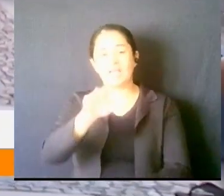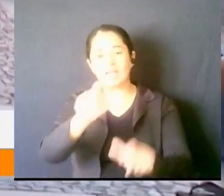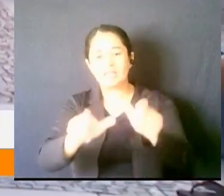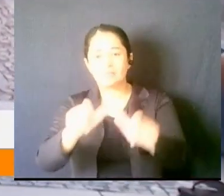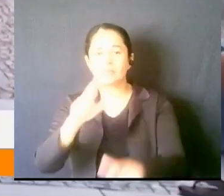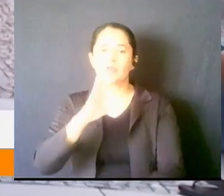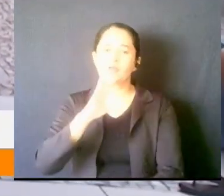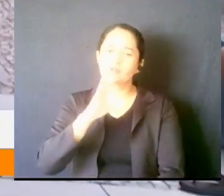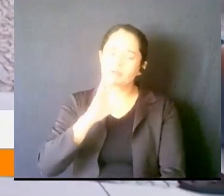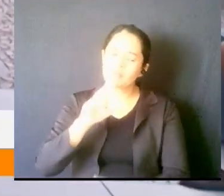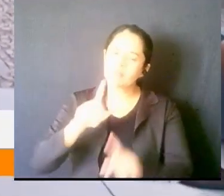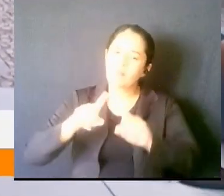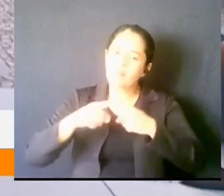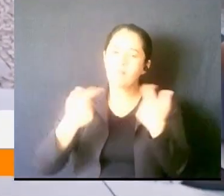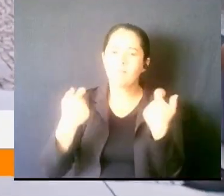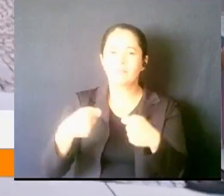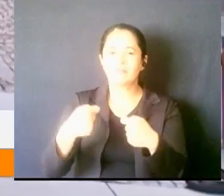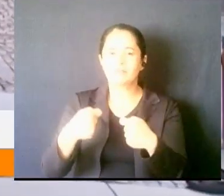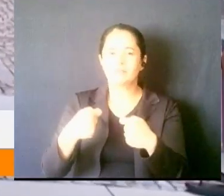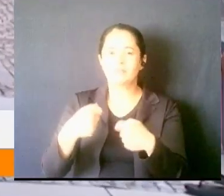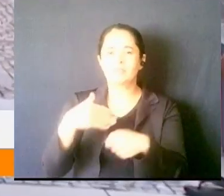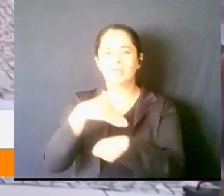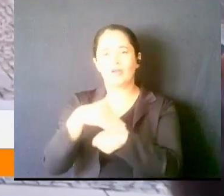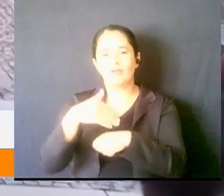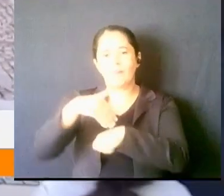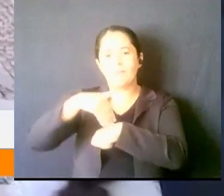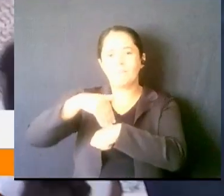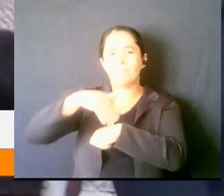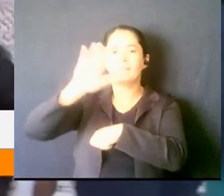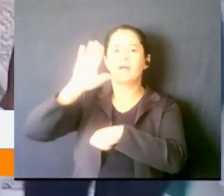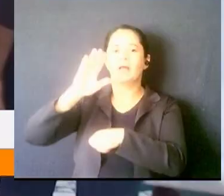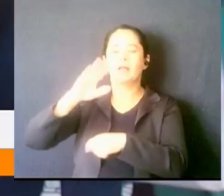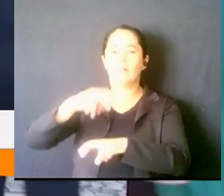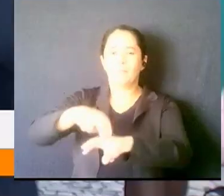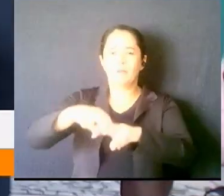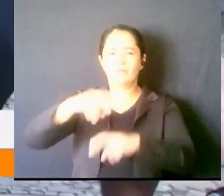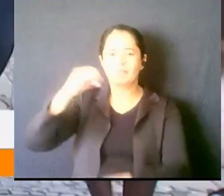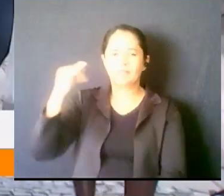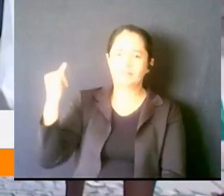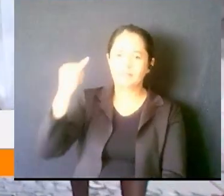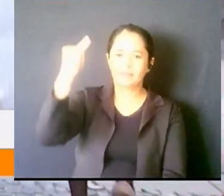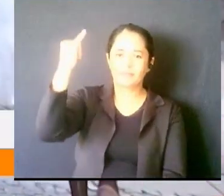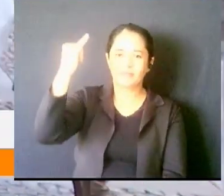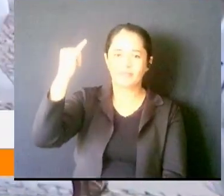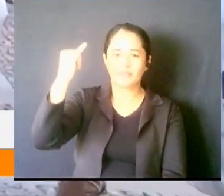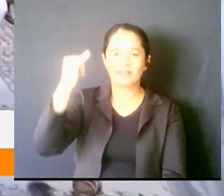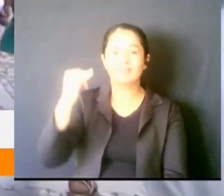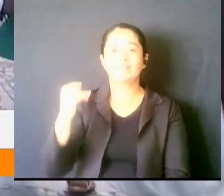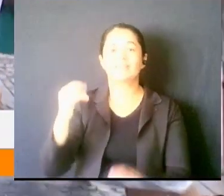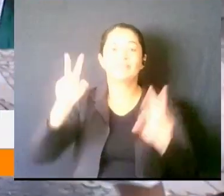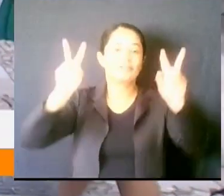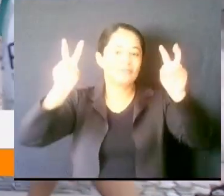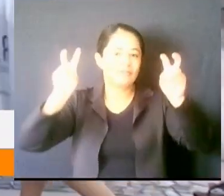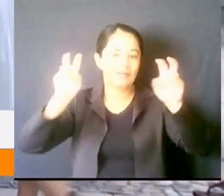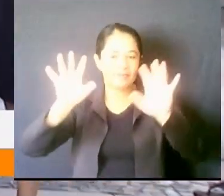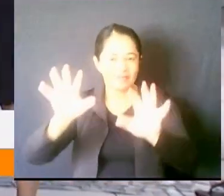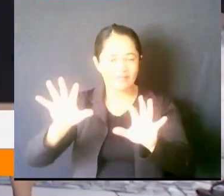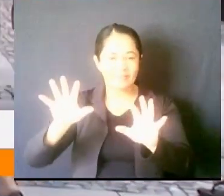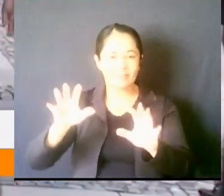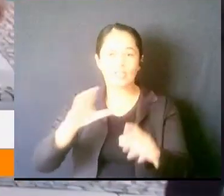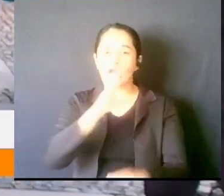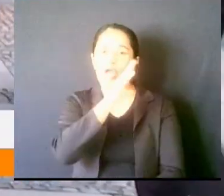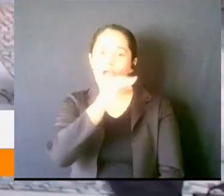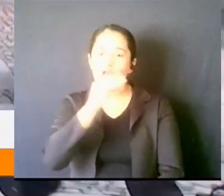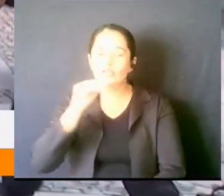amplamente, por isso da importância de programas como esse, para quebrar esse tabu, para que os jovens, adolescentes brasileiros possam